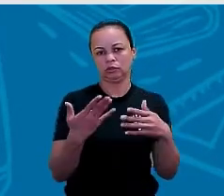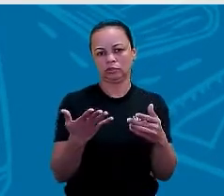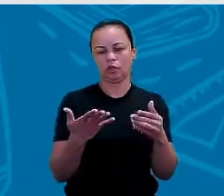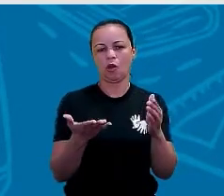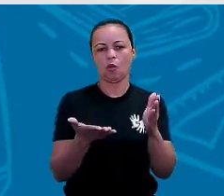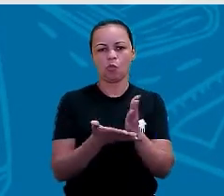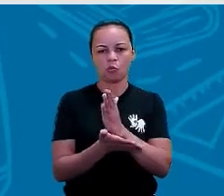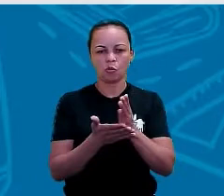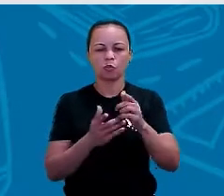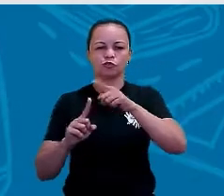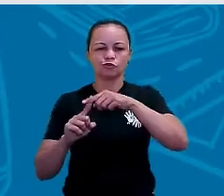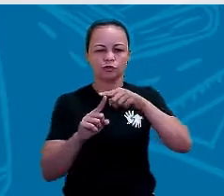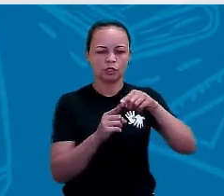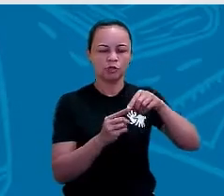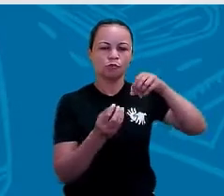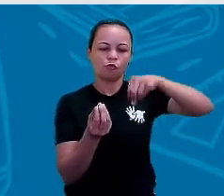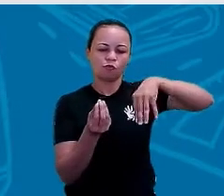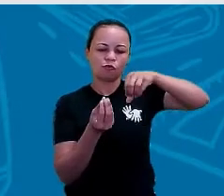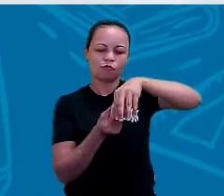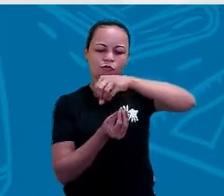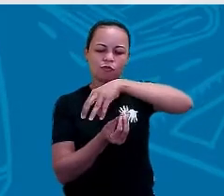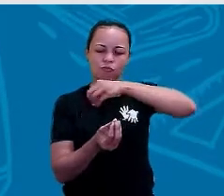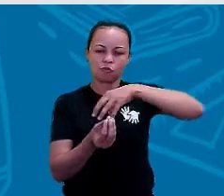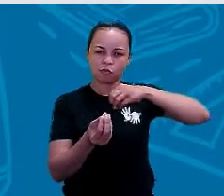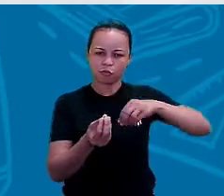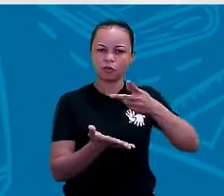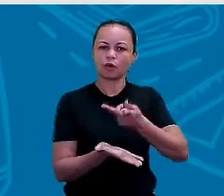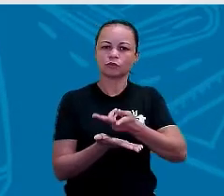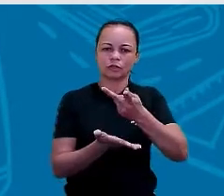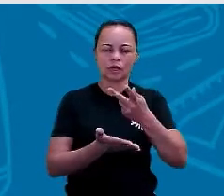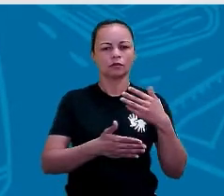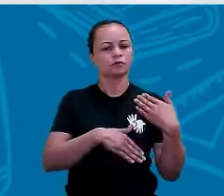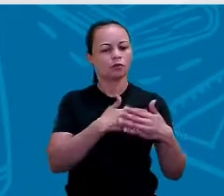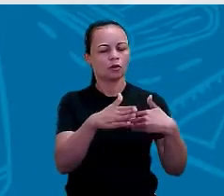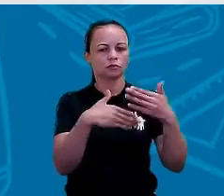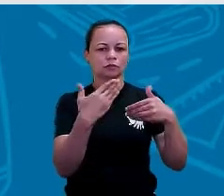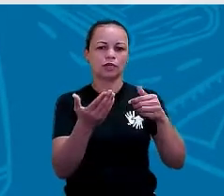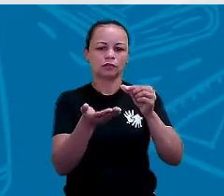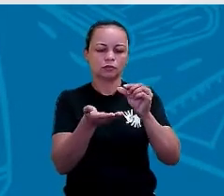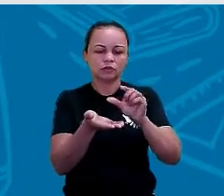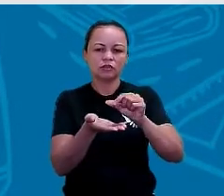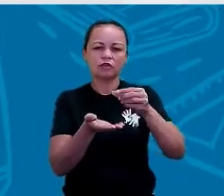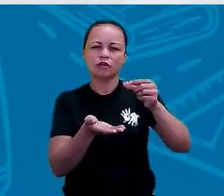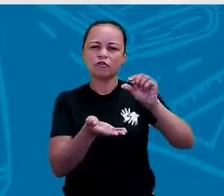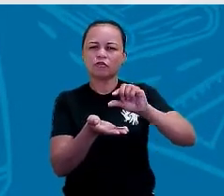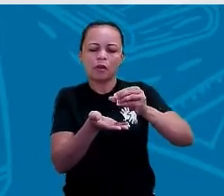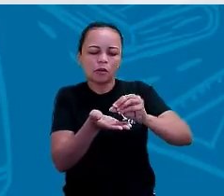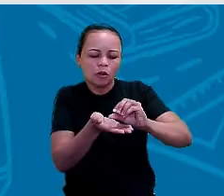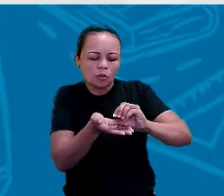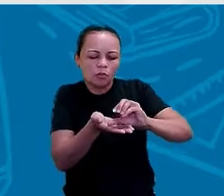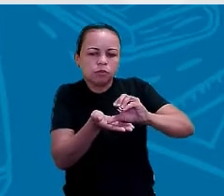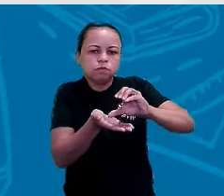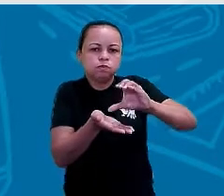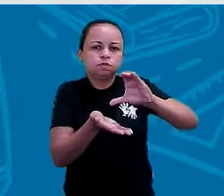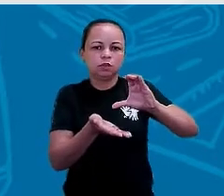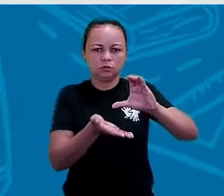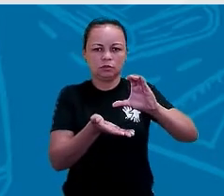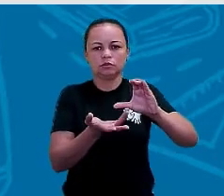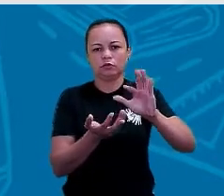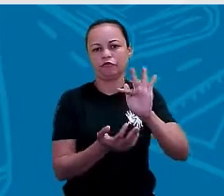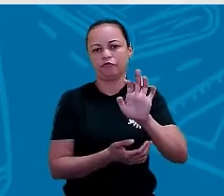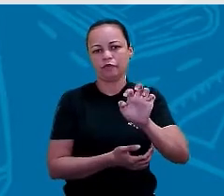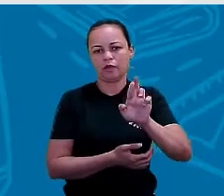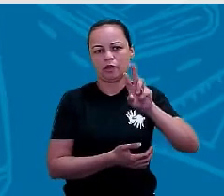tá certo? Atuam no processo de fermentação desses alimentos, tá certo? Que são